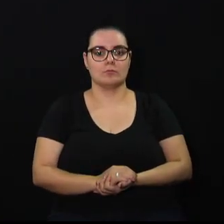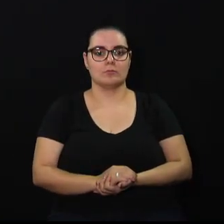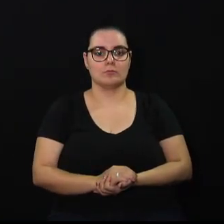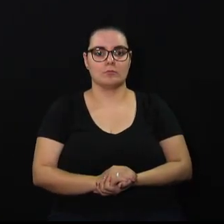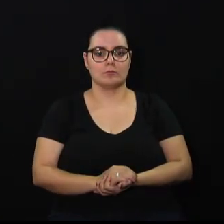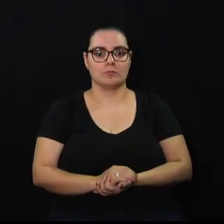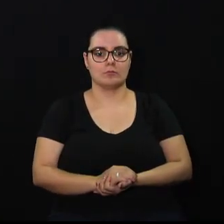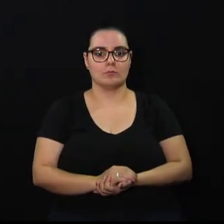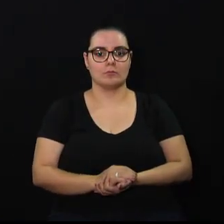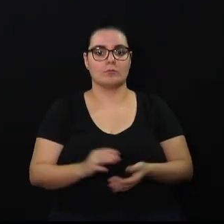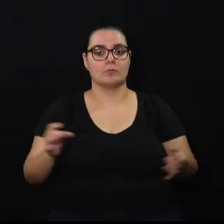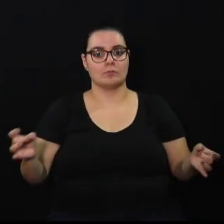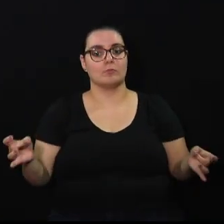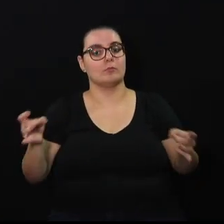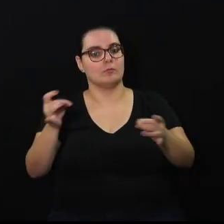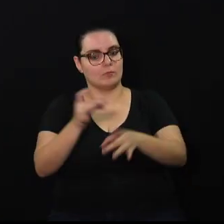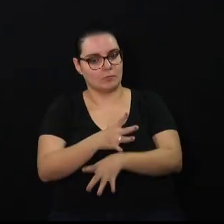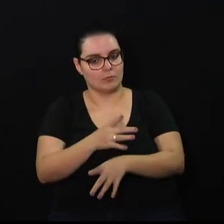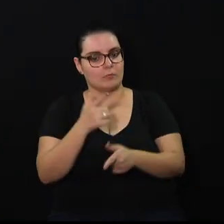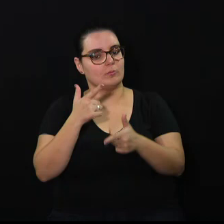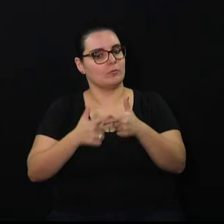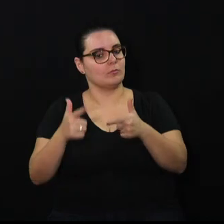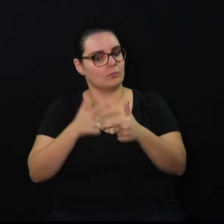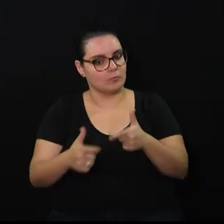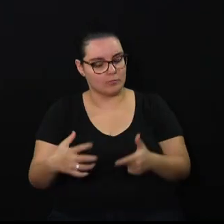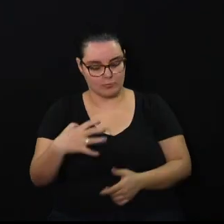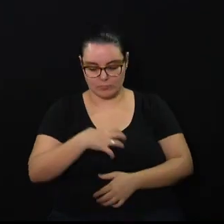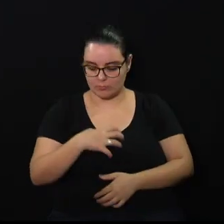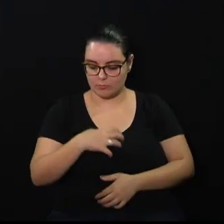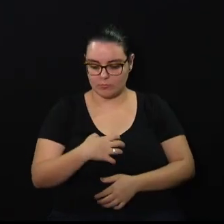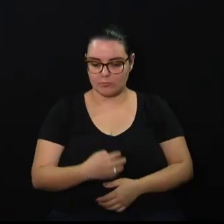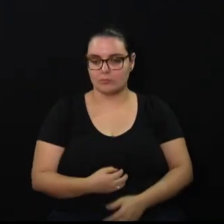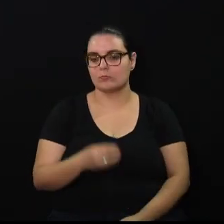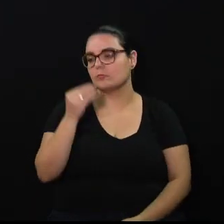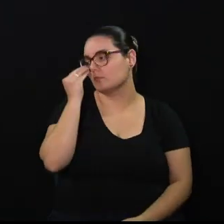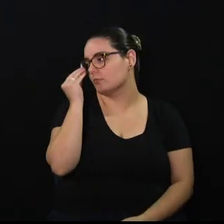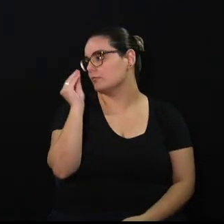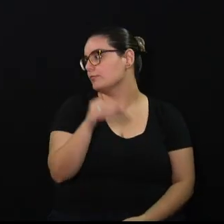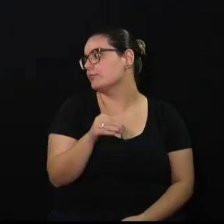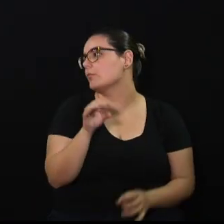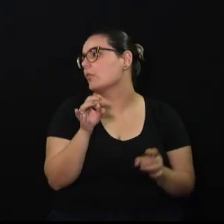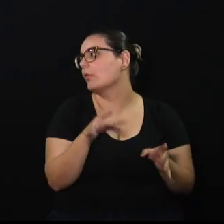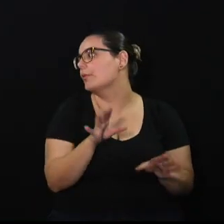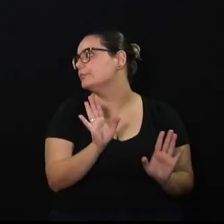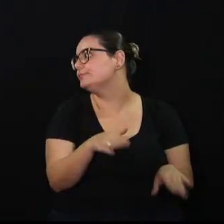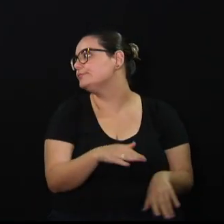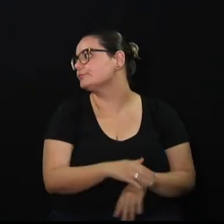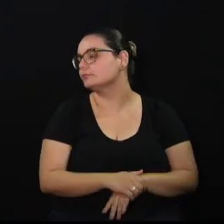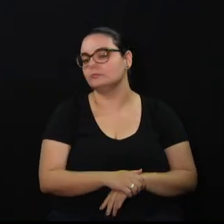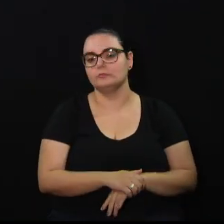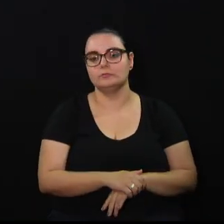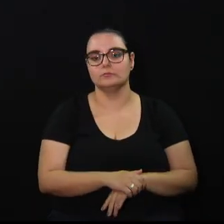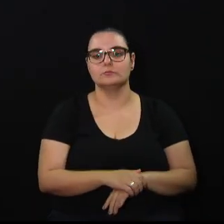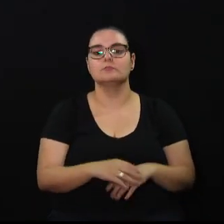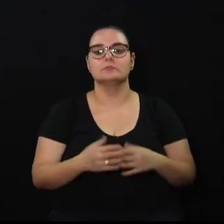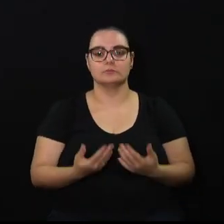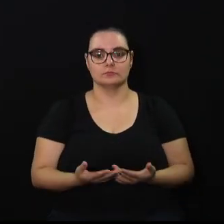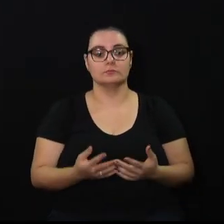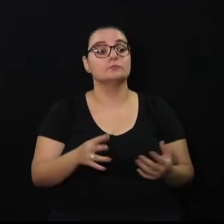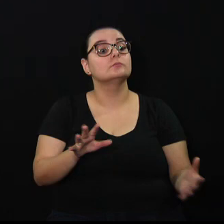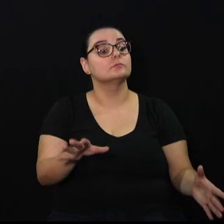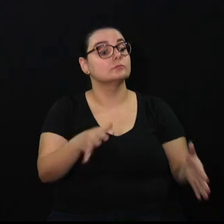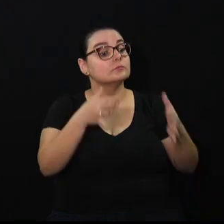dos comportamentos indesejados ou seja não dá atenção ignorar é e aí redirecionar essa atenção